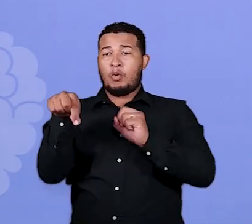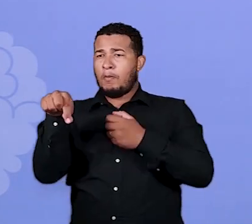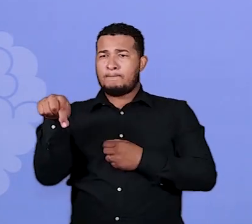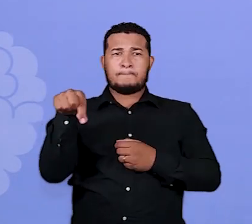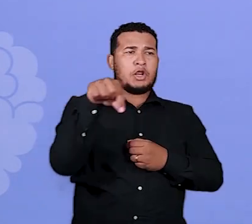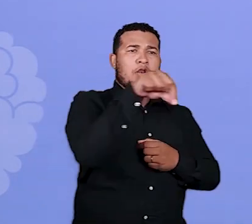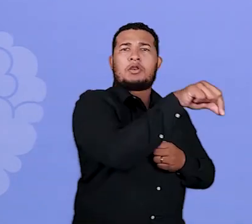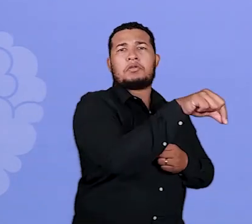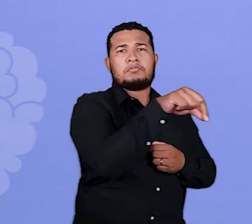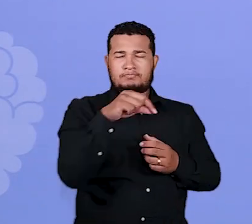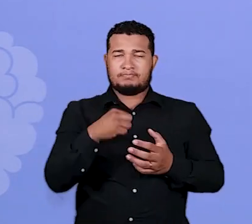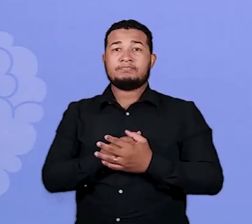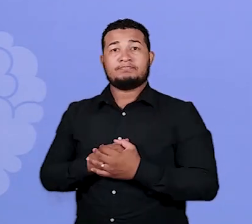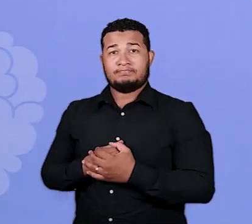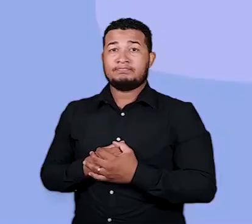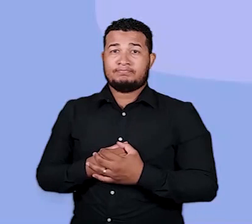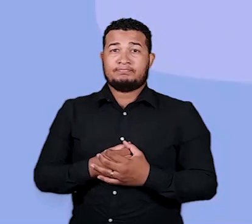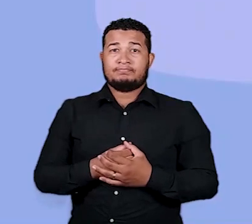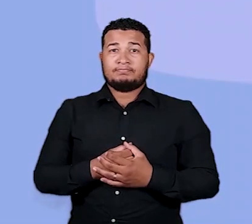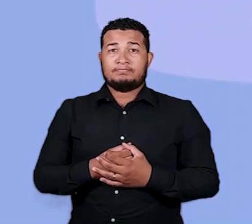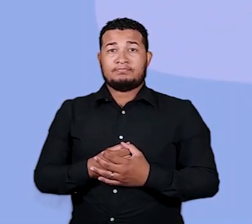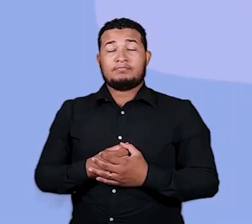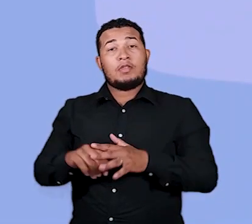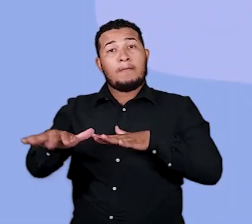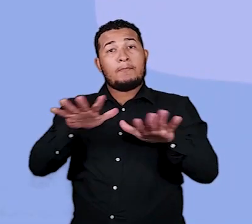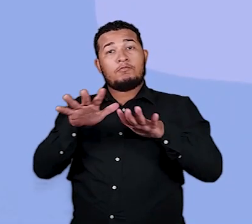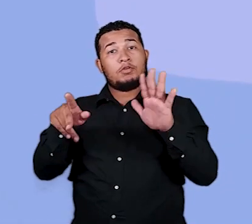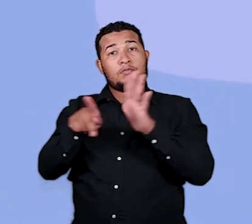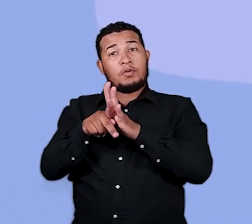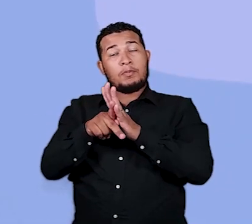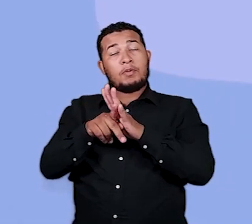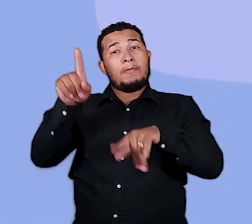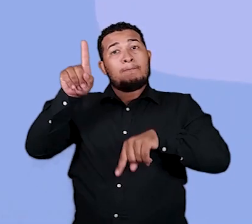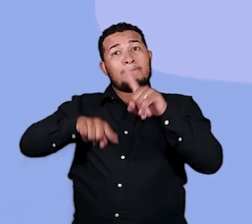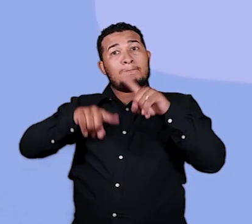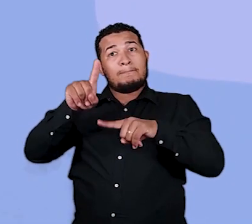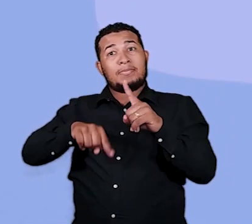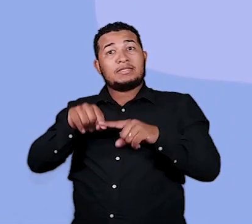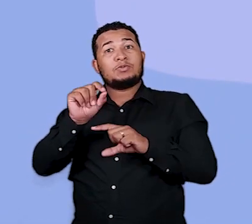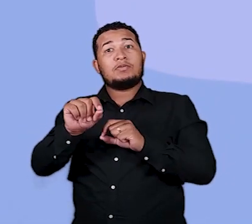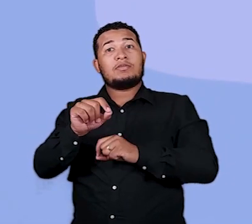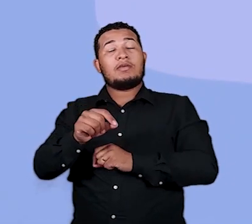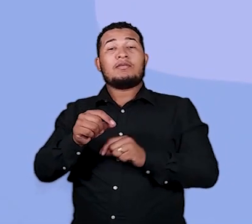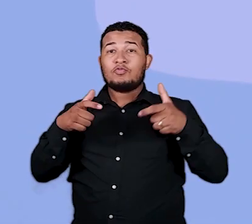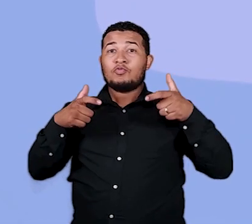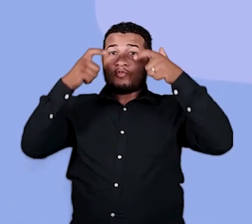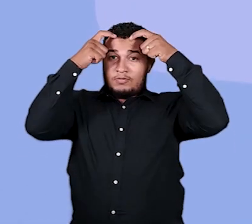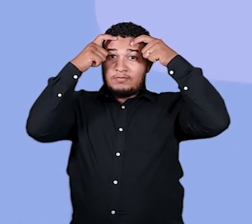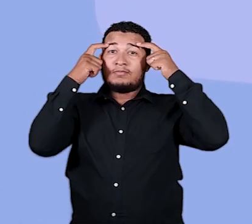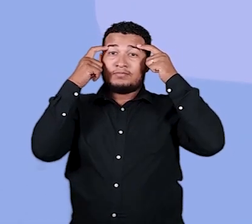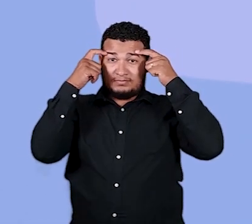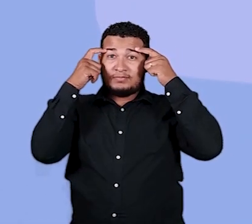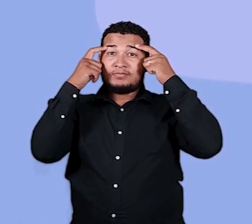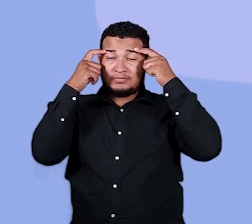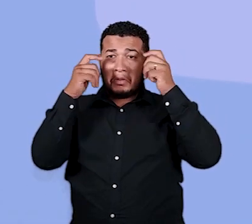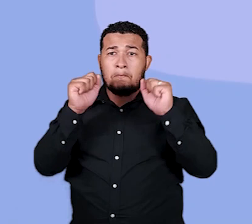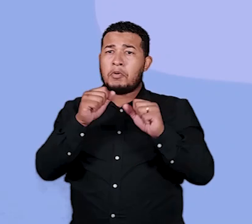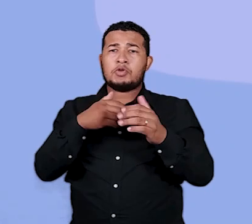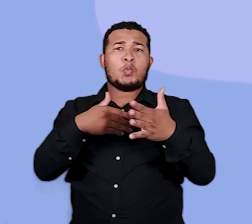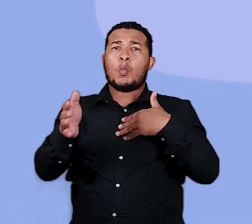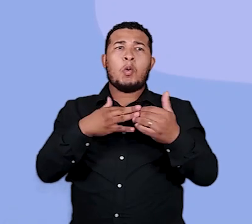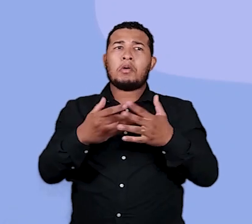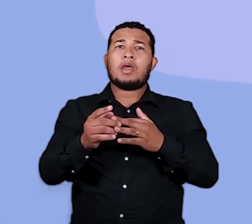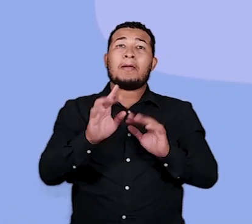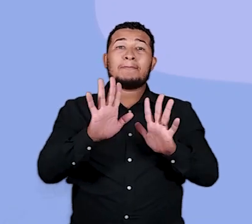pode parar de frente ou pode capturar essa peça. Próximo slide. Movimento das peças agora do rei. Pode mover-se